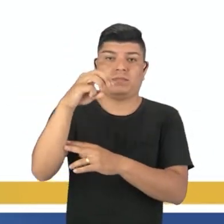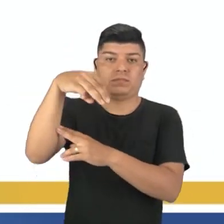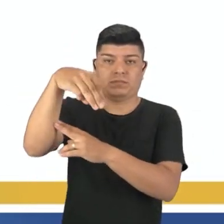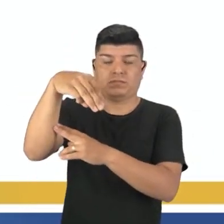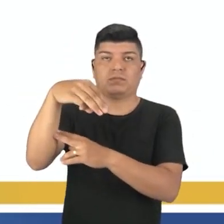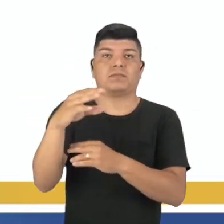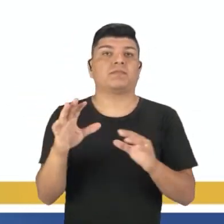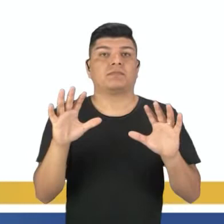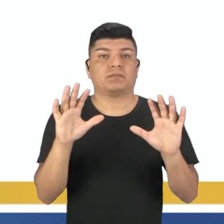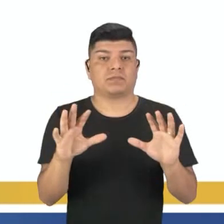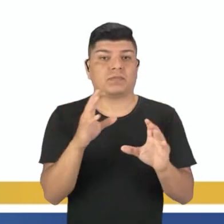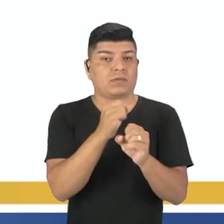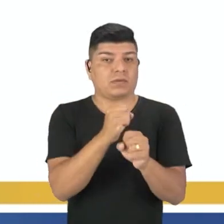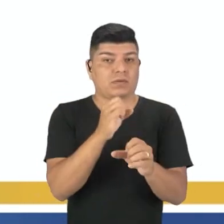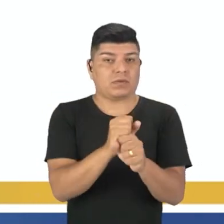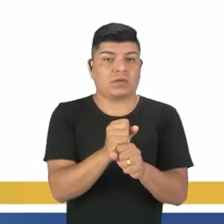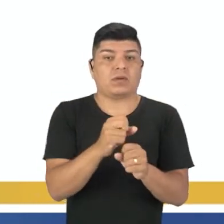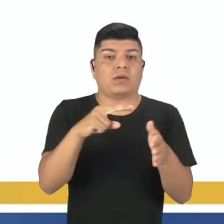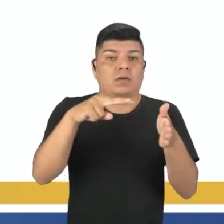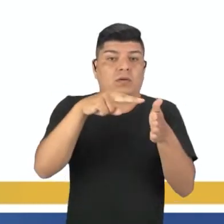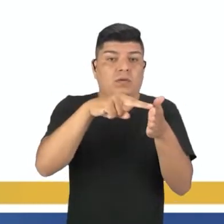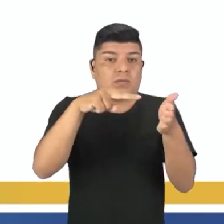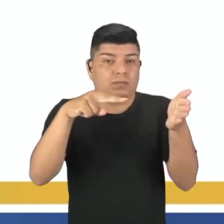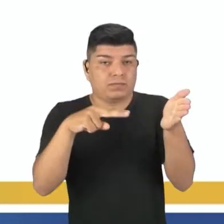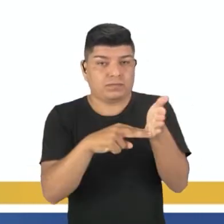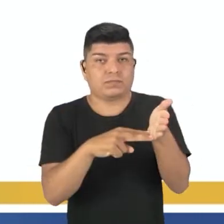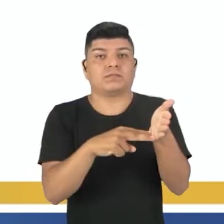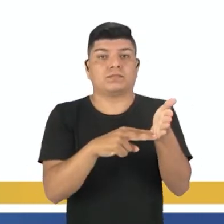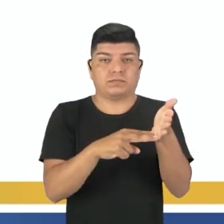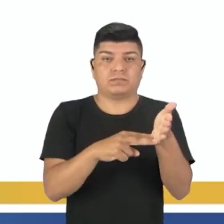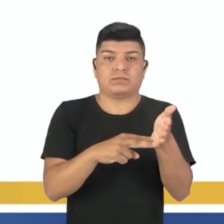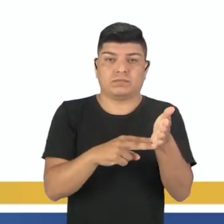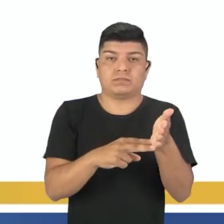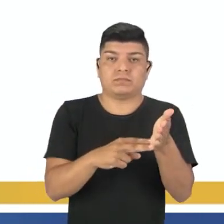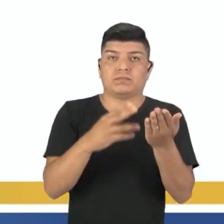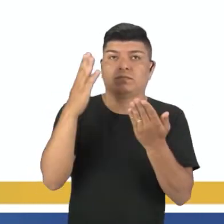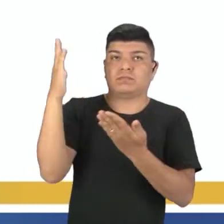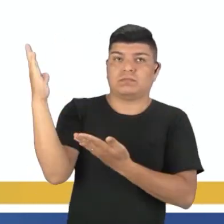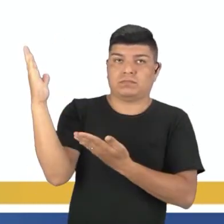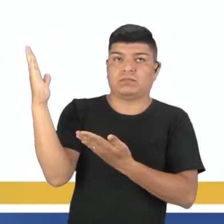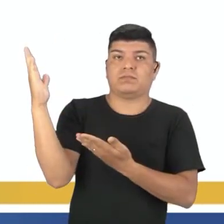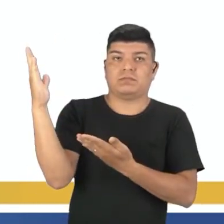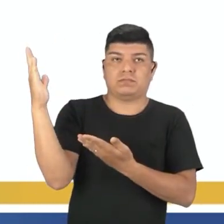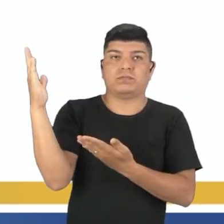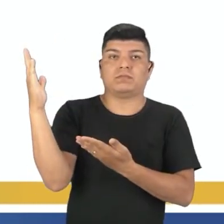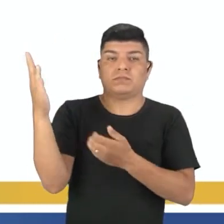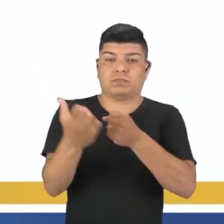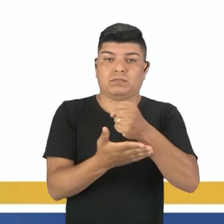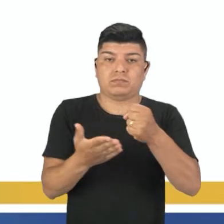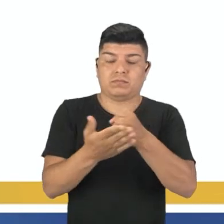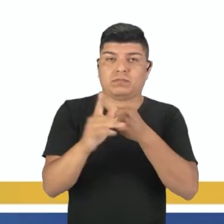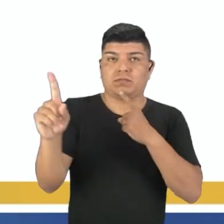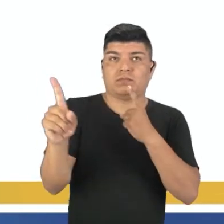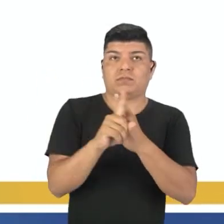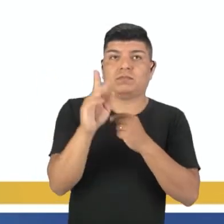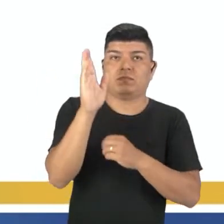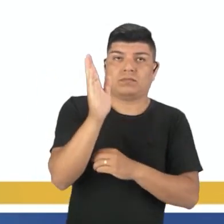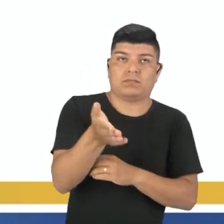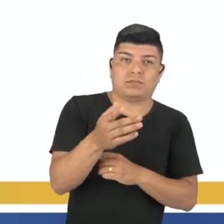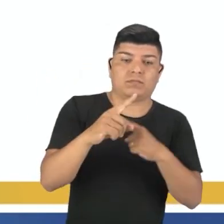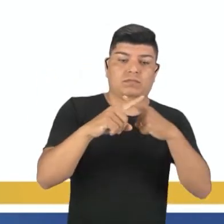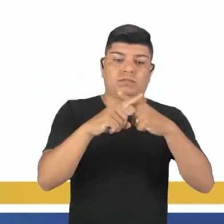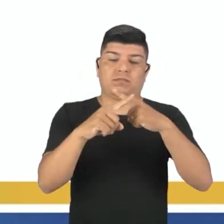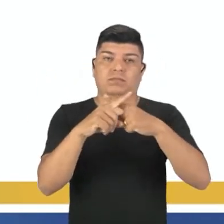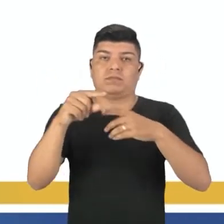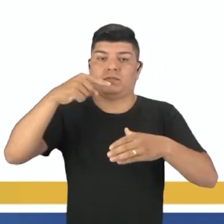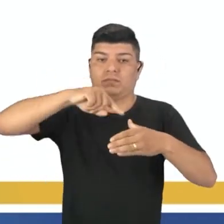Então, finalmente calcularemos o volume, né, dessa caixa. O volume da caixa ele vai ser dado pela área da base, que nós já encontramos, vezes